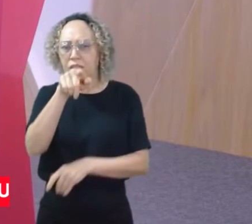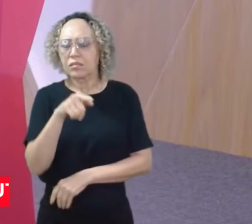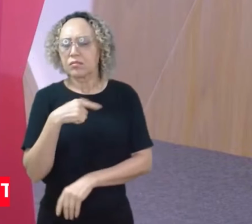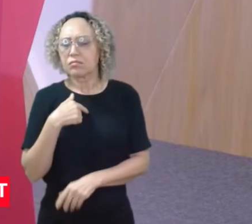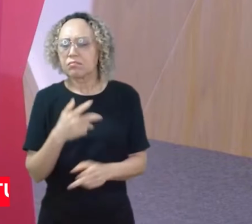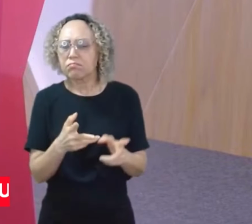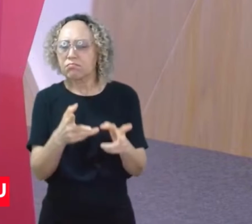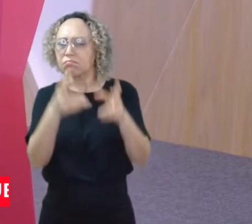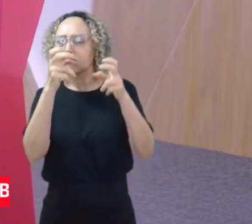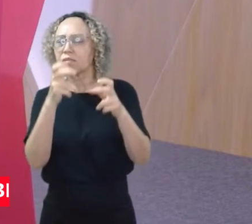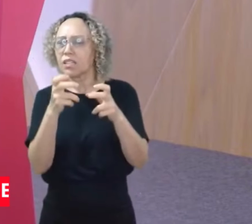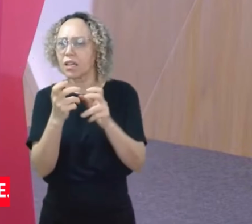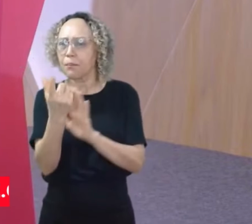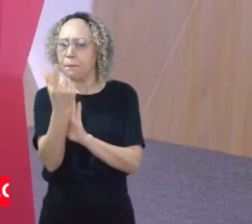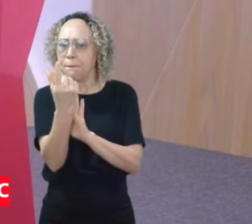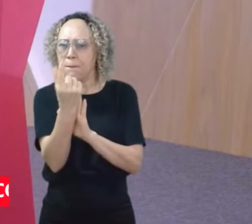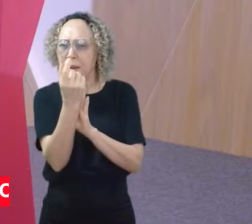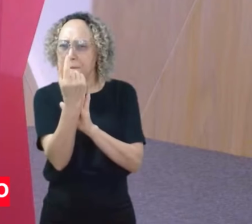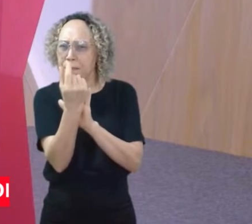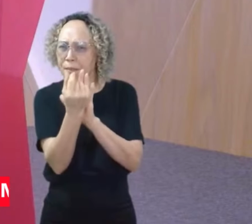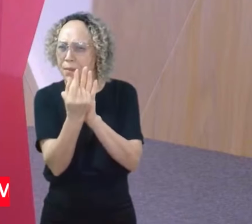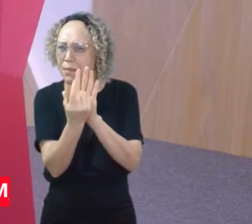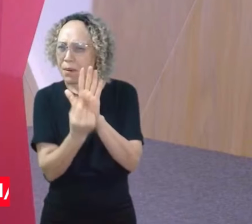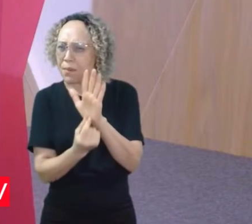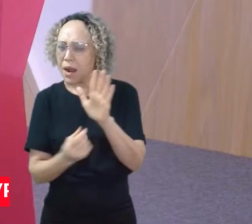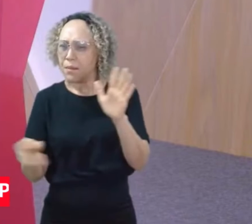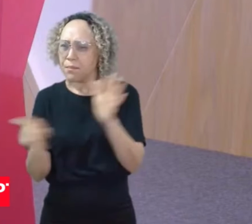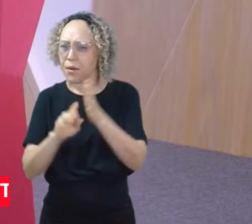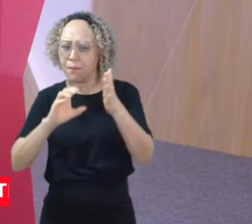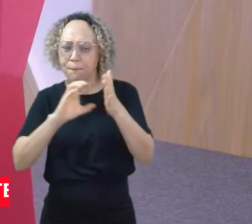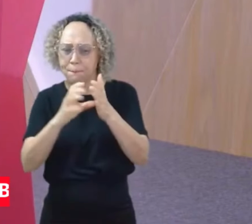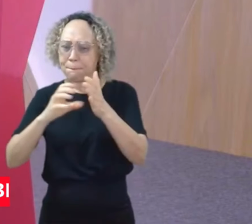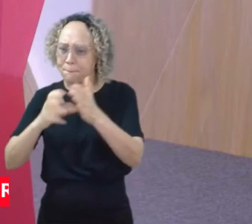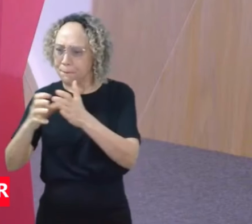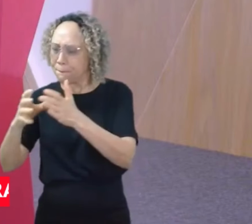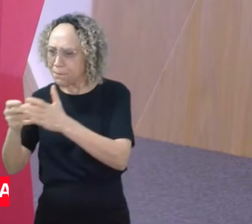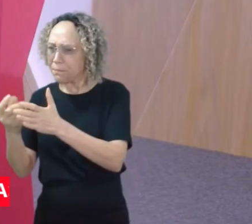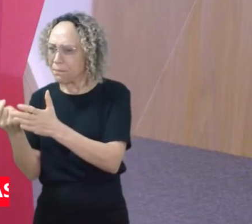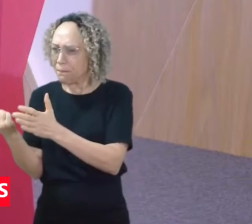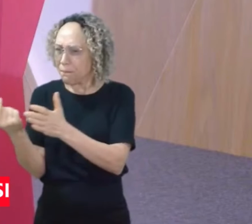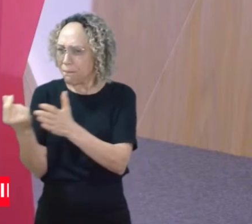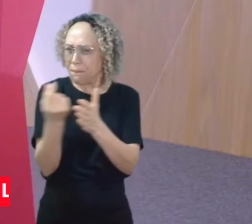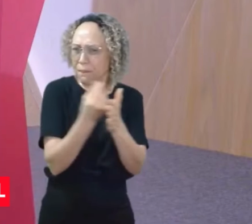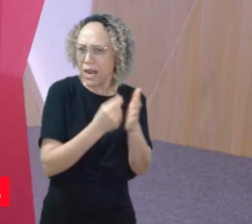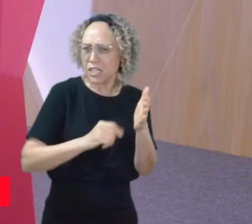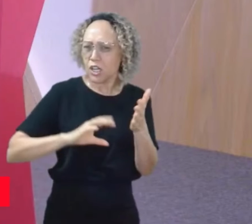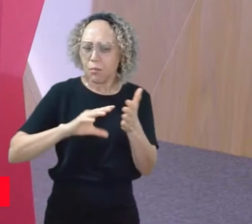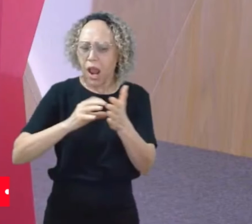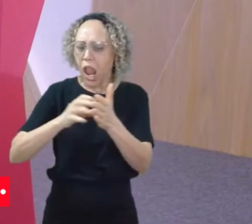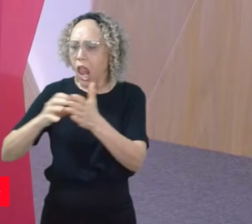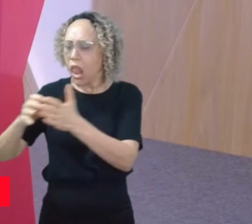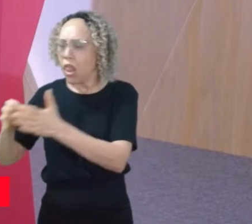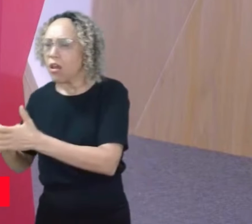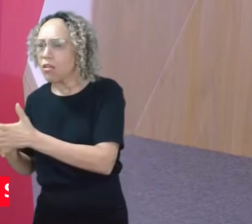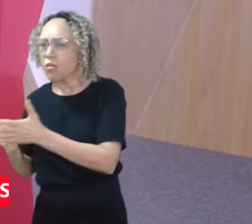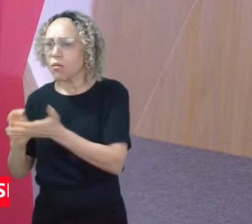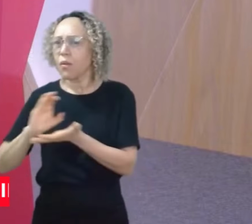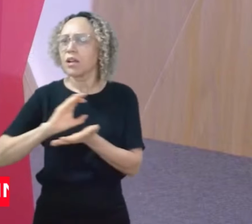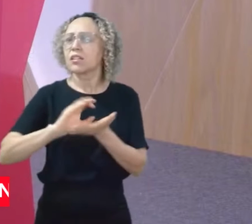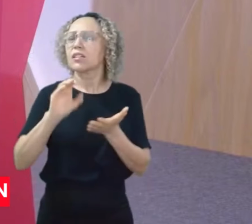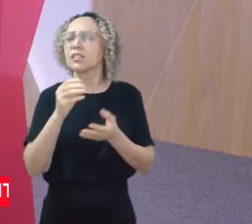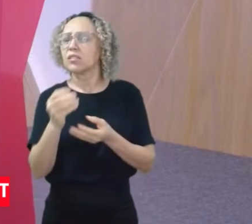do fundo partidário também ser direcionado aí para mulheres, para pessoas negras? Como é que a senhora vê isso? Eu vejo